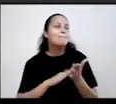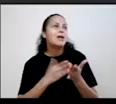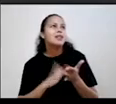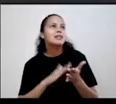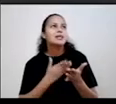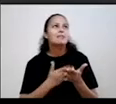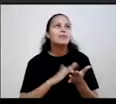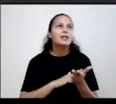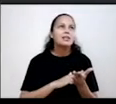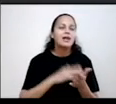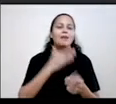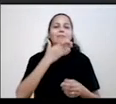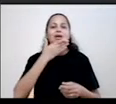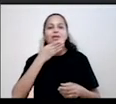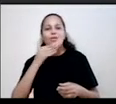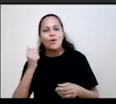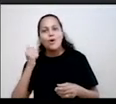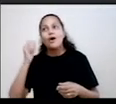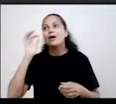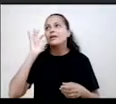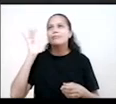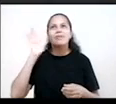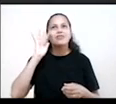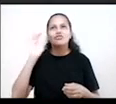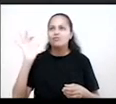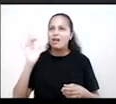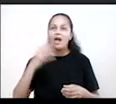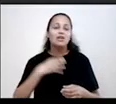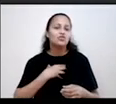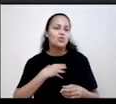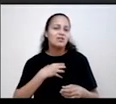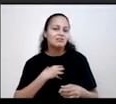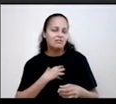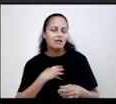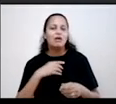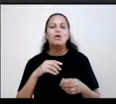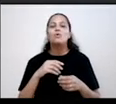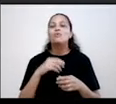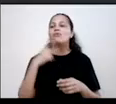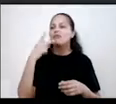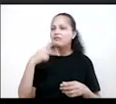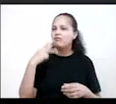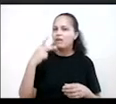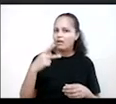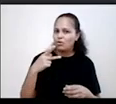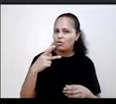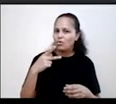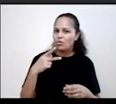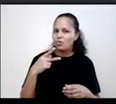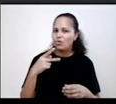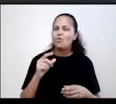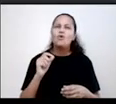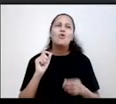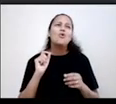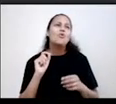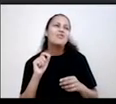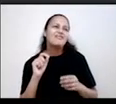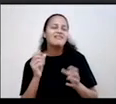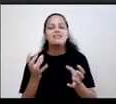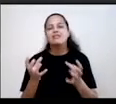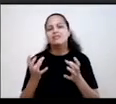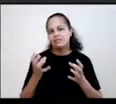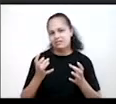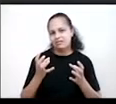tenho que sempre imaginar quem falou, em qual situação que ela falou, né? E qual a intenção que a pessoa tinha ao